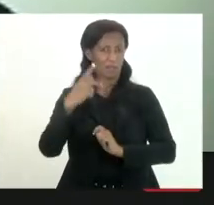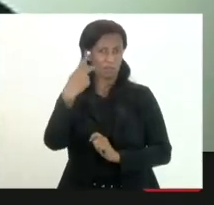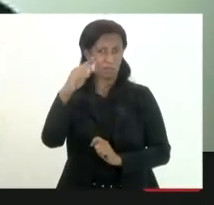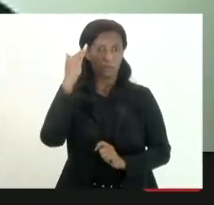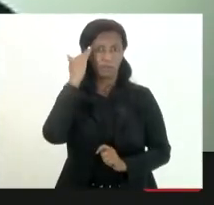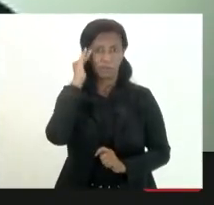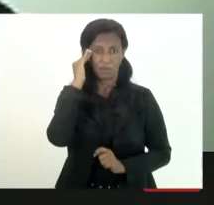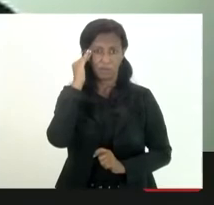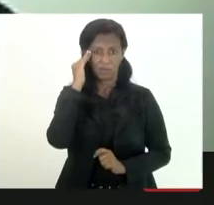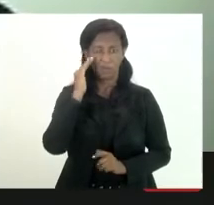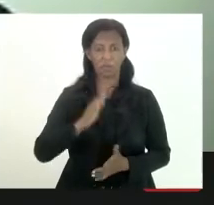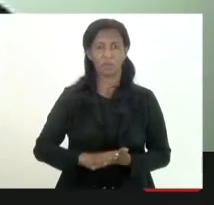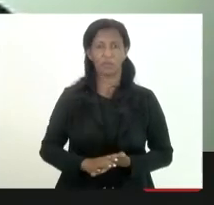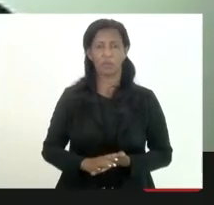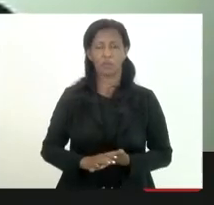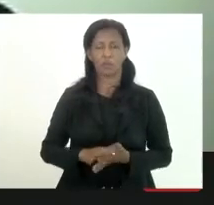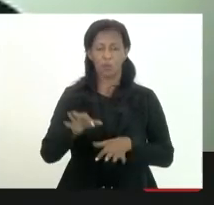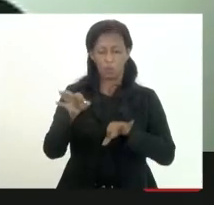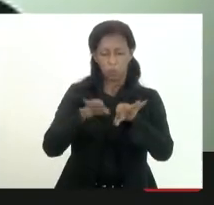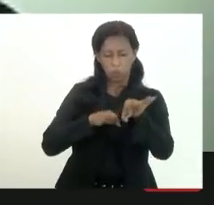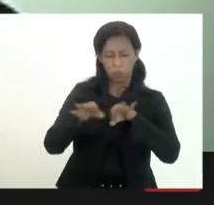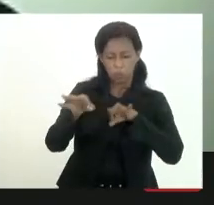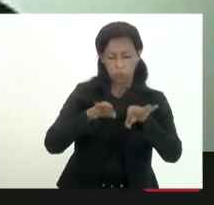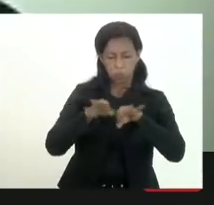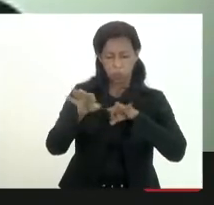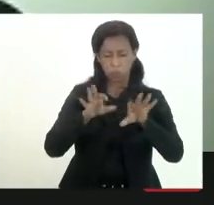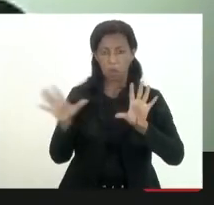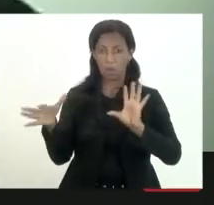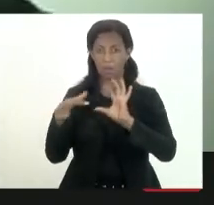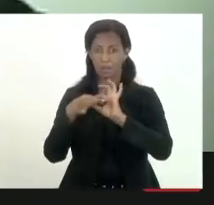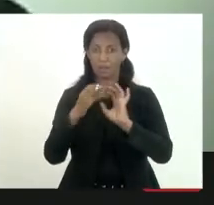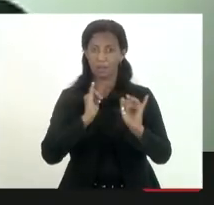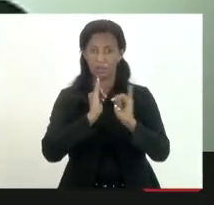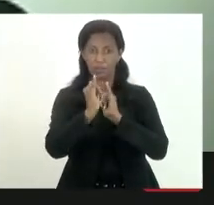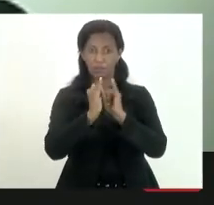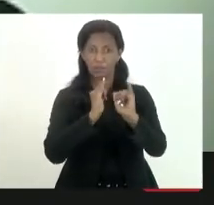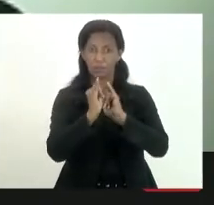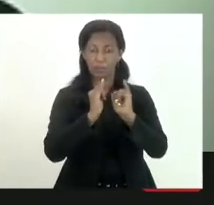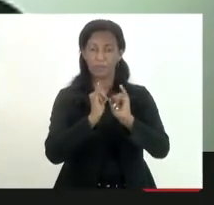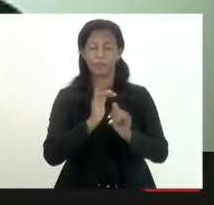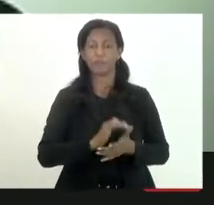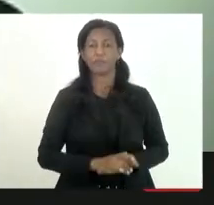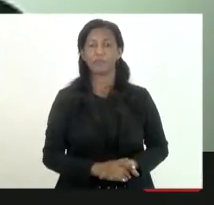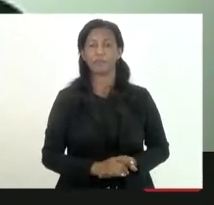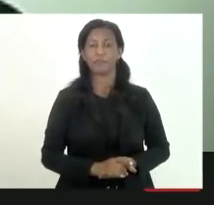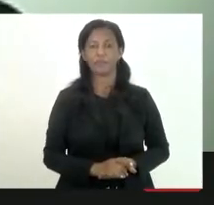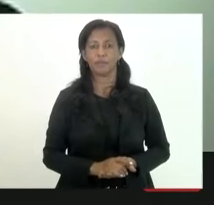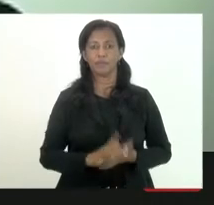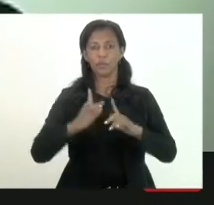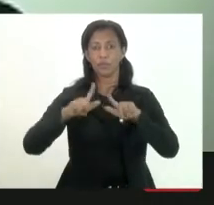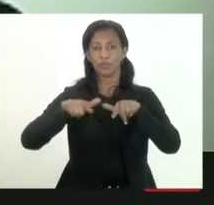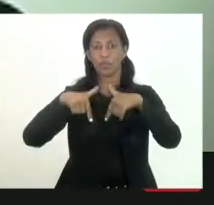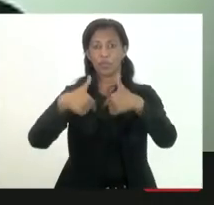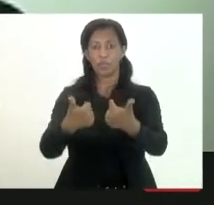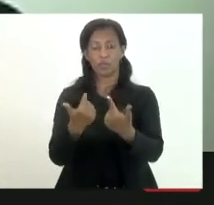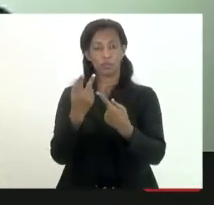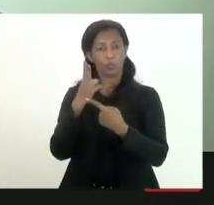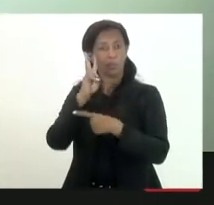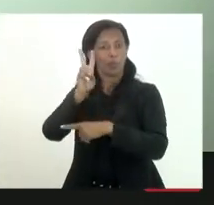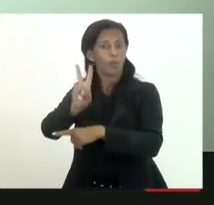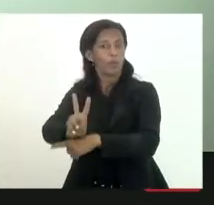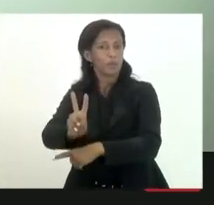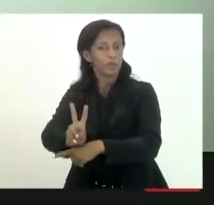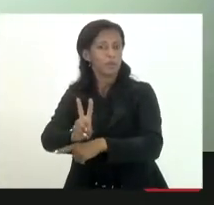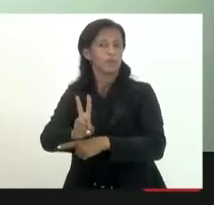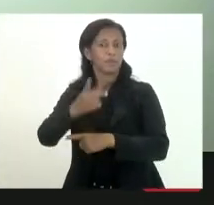entendimento, medidas de unificação de dados e de ações de proteção, já